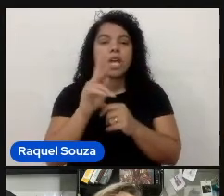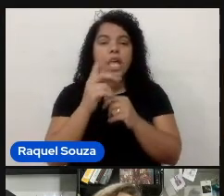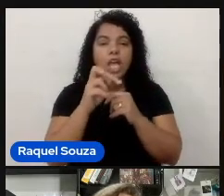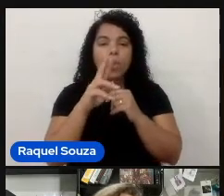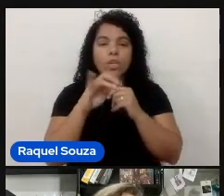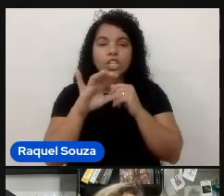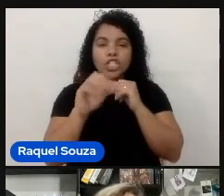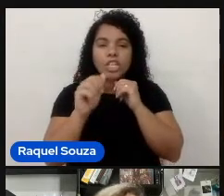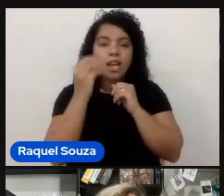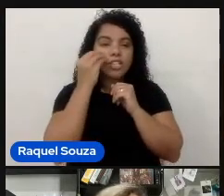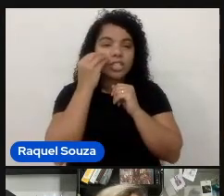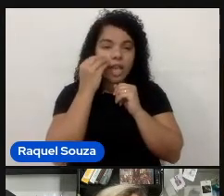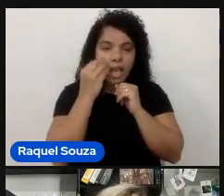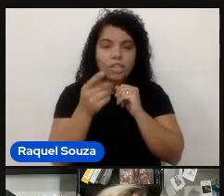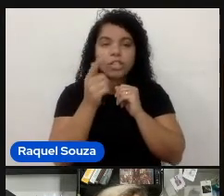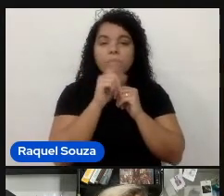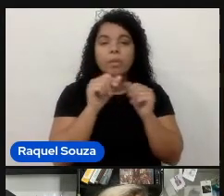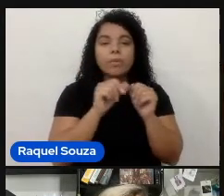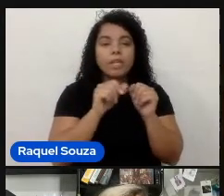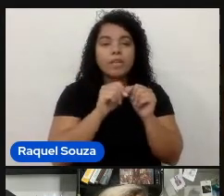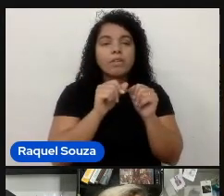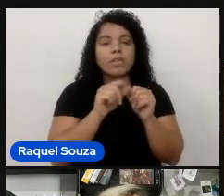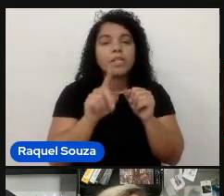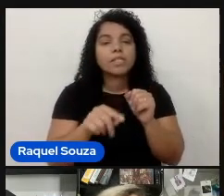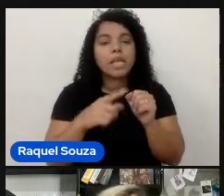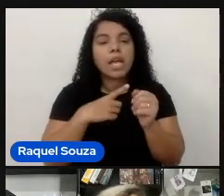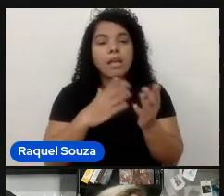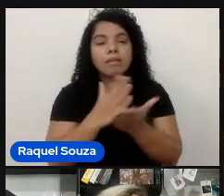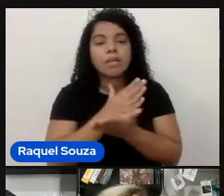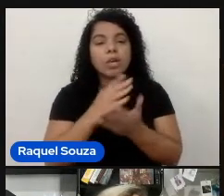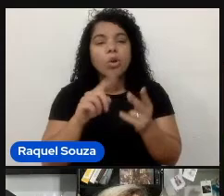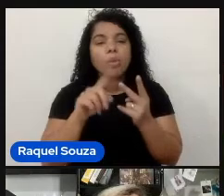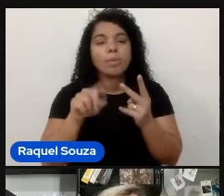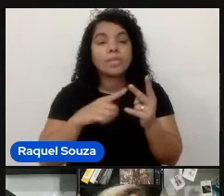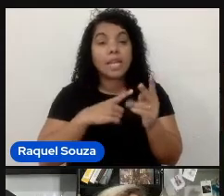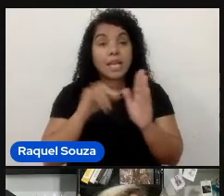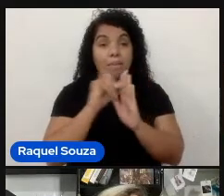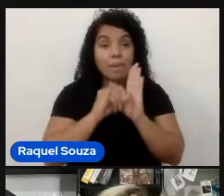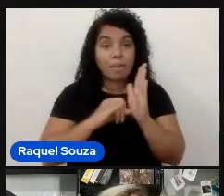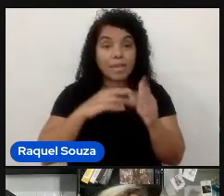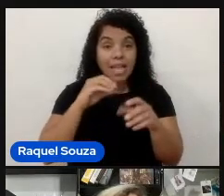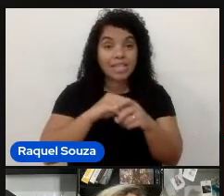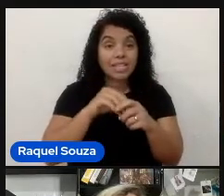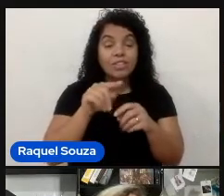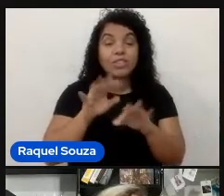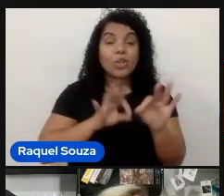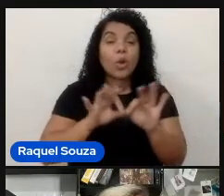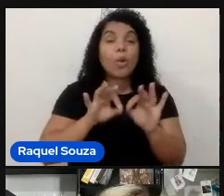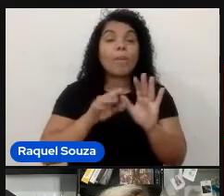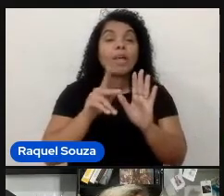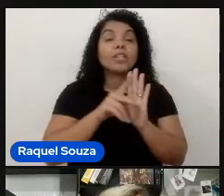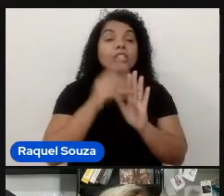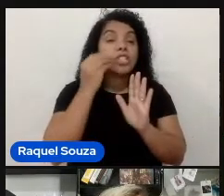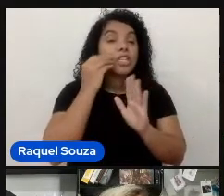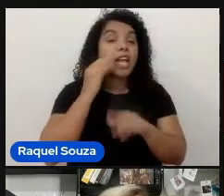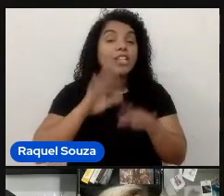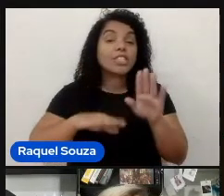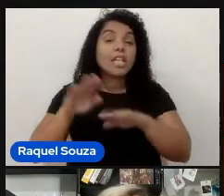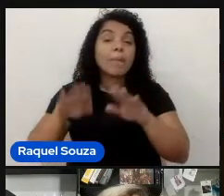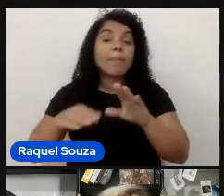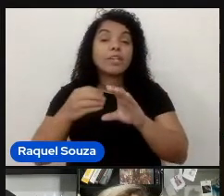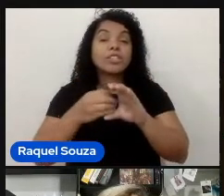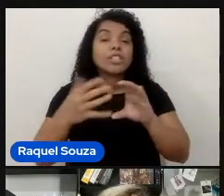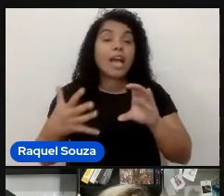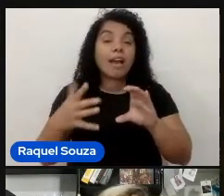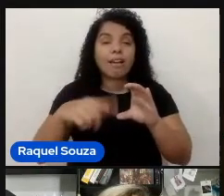teste para fazer determinadas implementações ali no seu plano de teste, por aí vai. Isso depende muito da